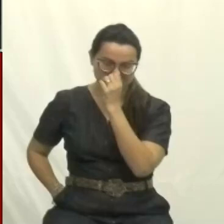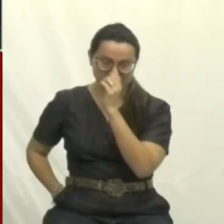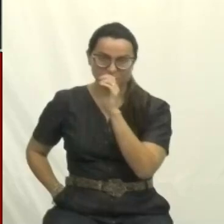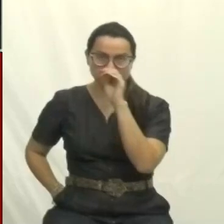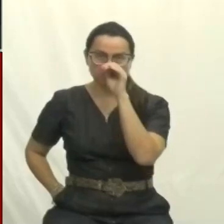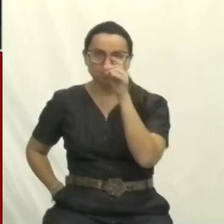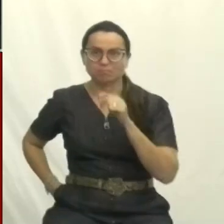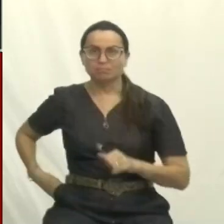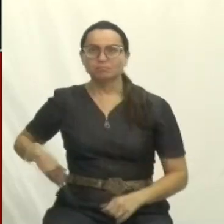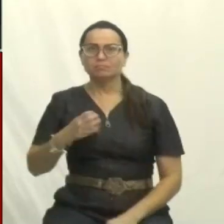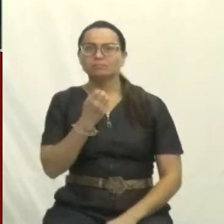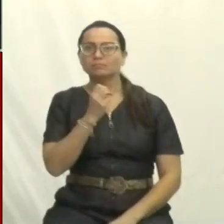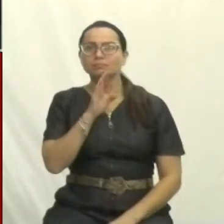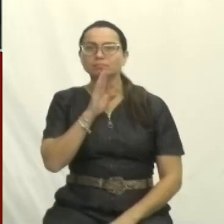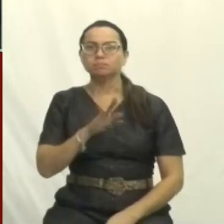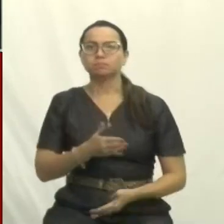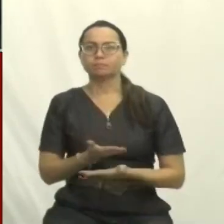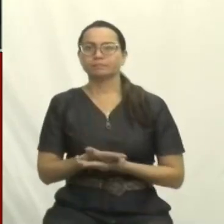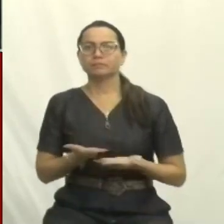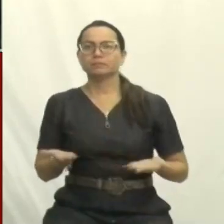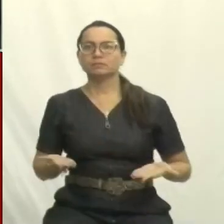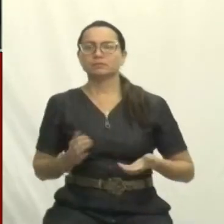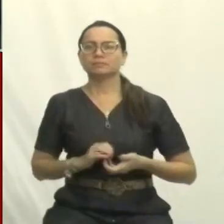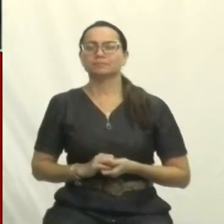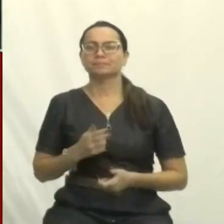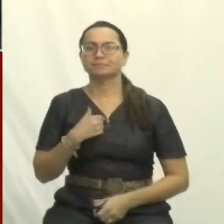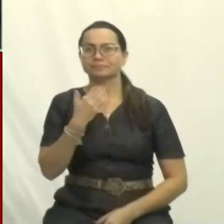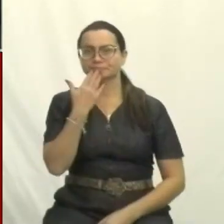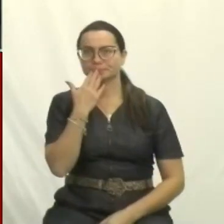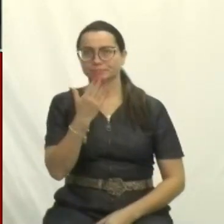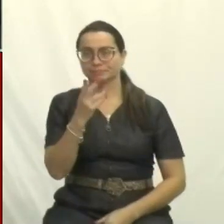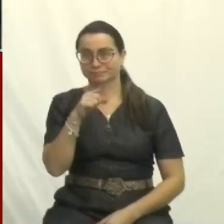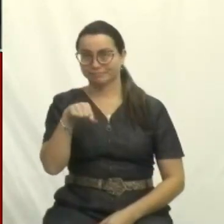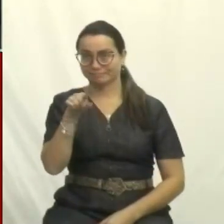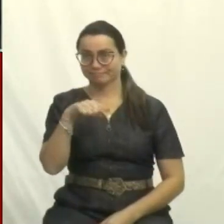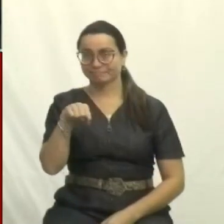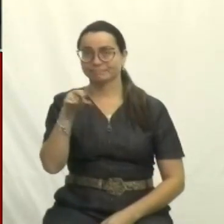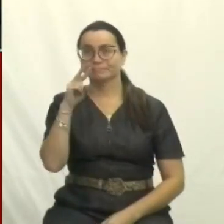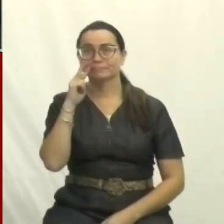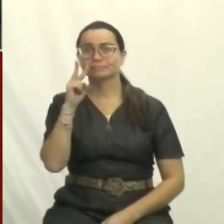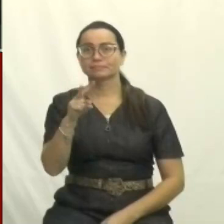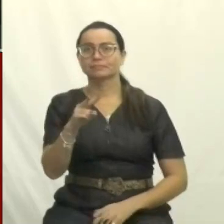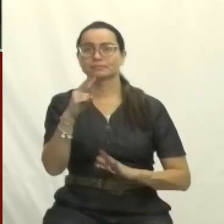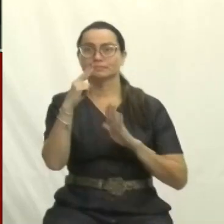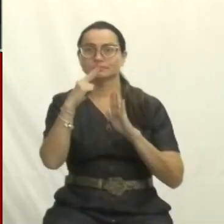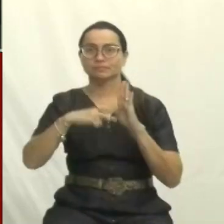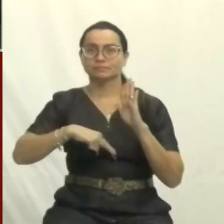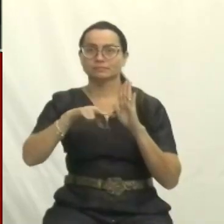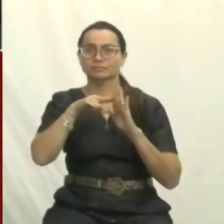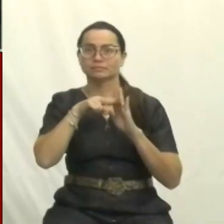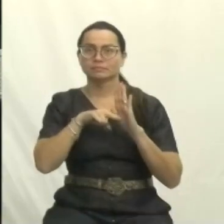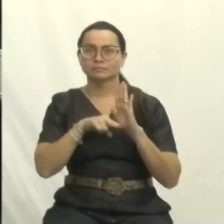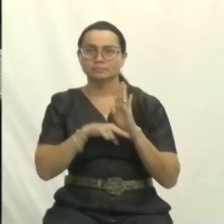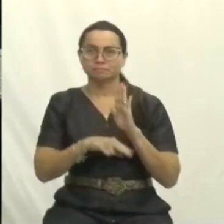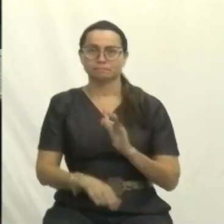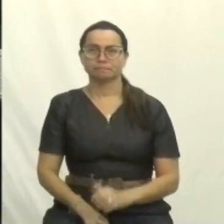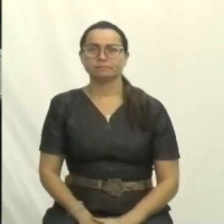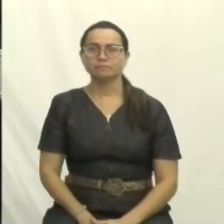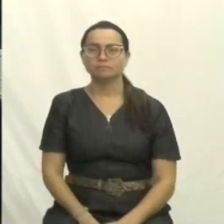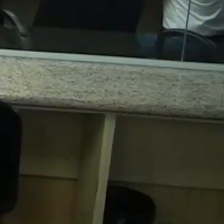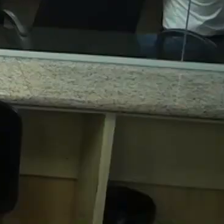Boa tarde a todos e a todas. Solicito aos senhores vereadores que façam a confirmação do quórum.